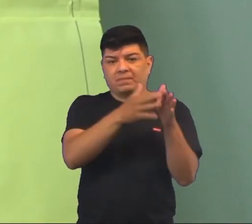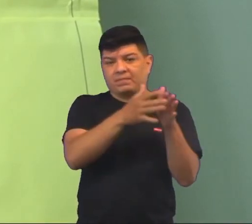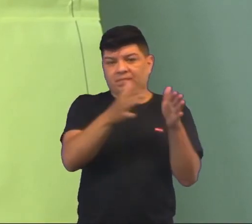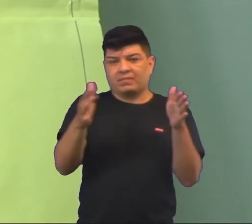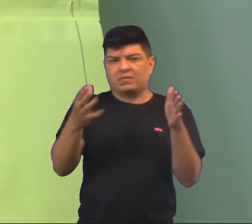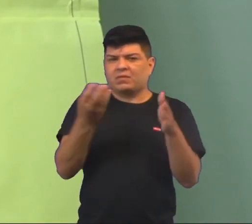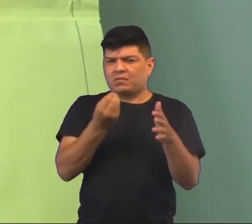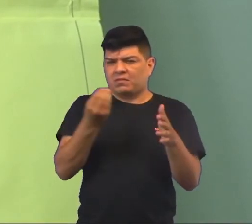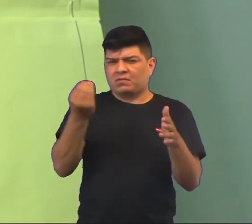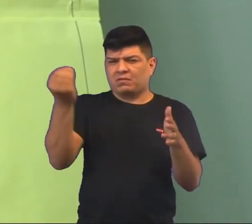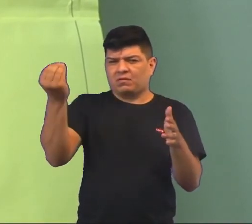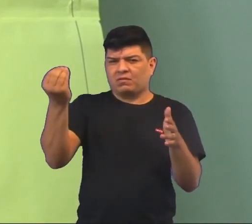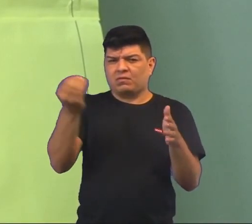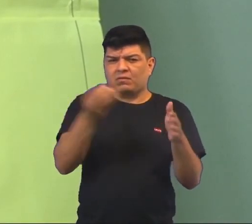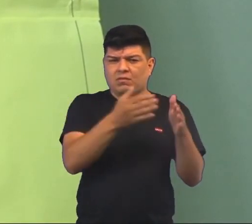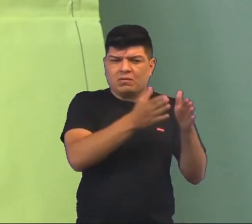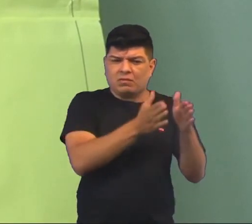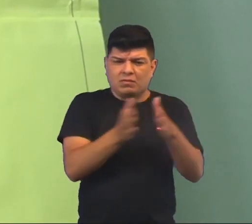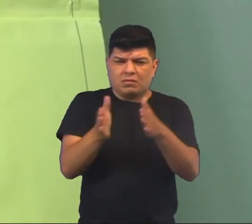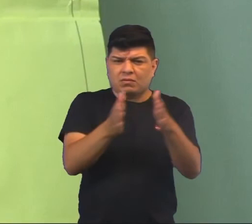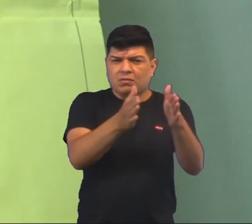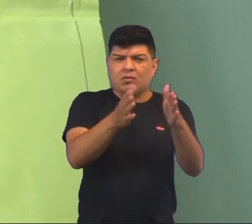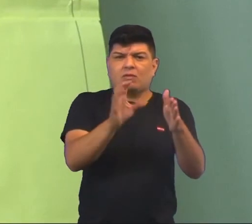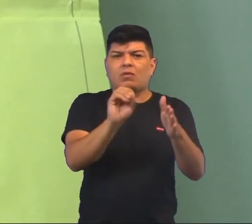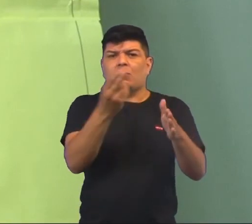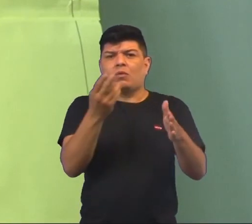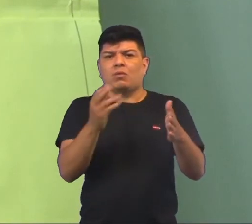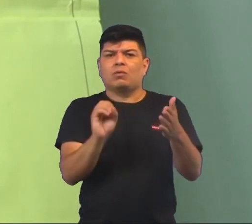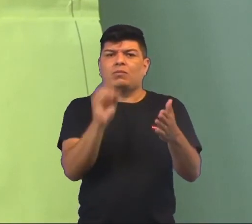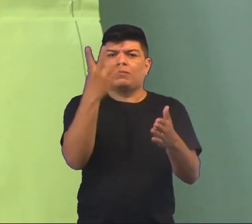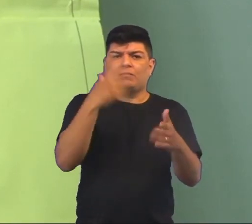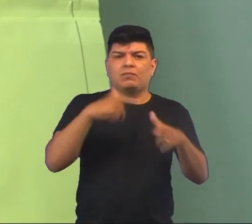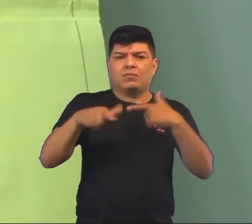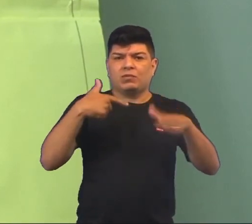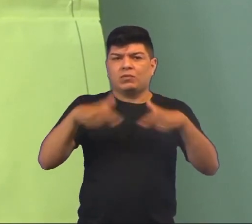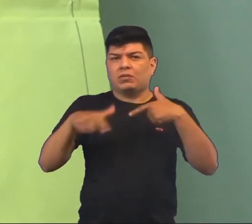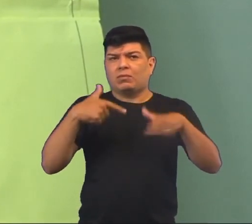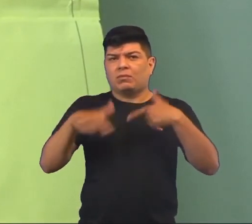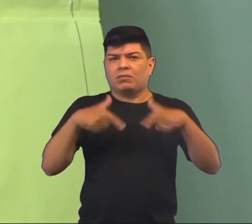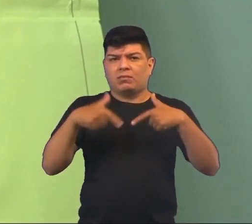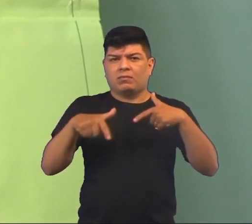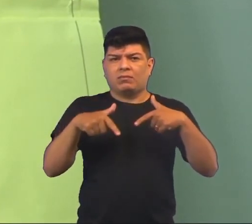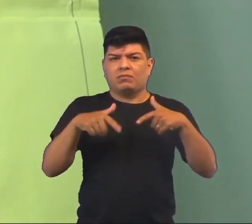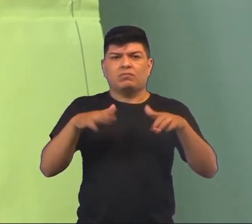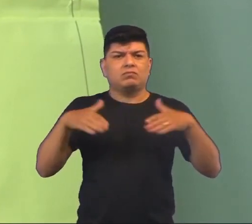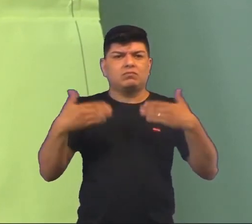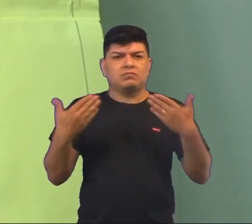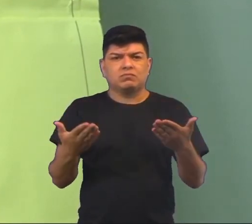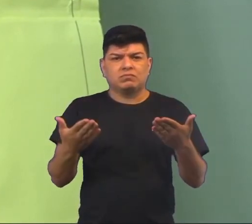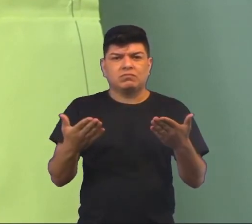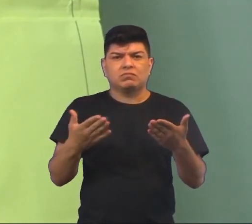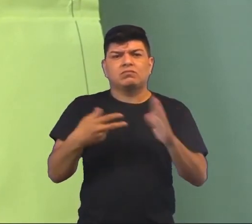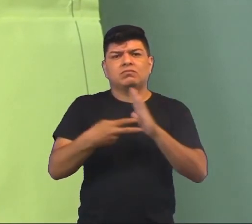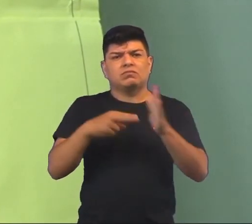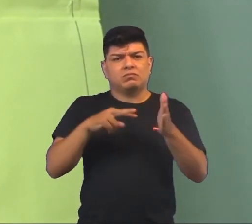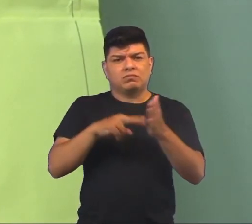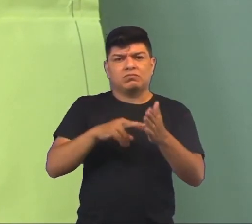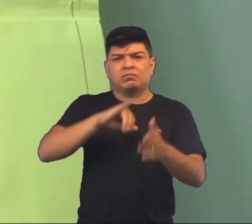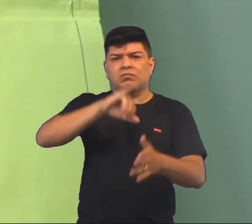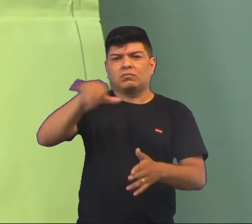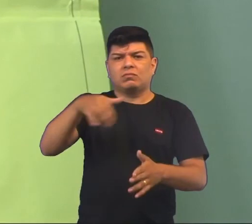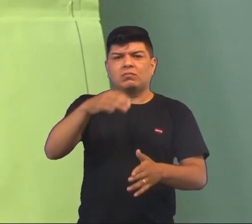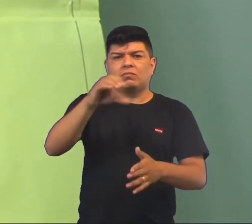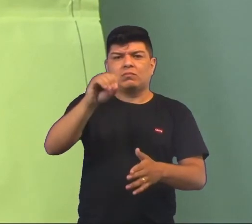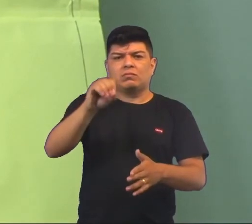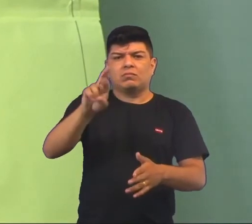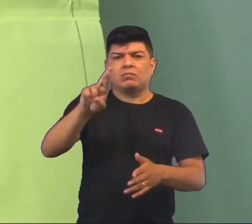dizer, uma viagem, um trajeto, uma etapa ou um trabalho. Jornada. O significado de jornada na